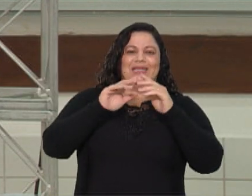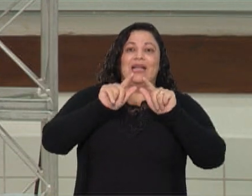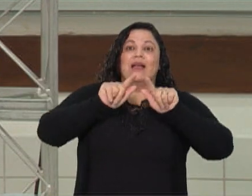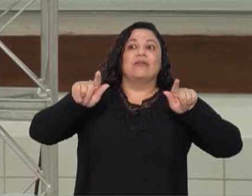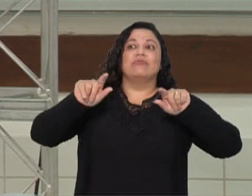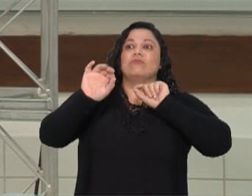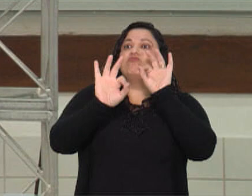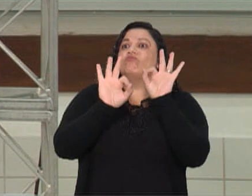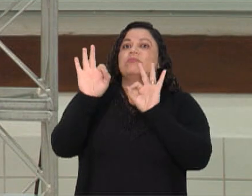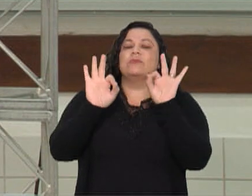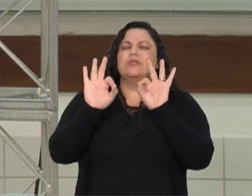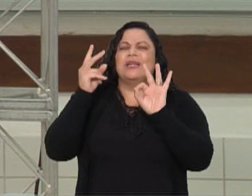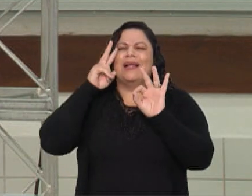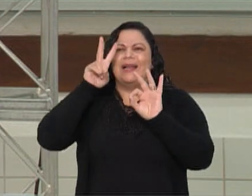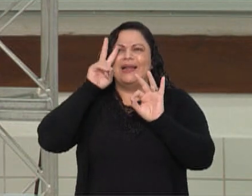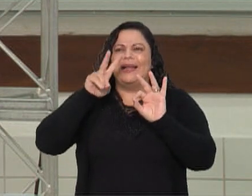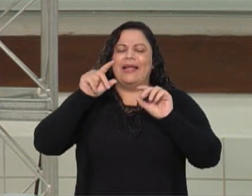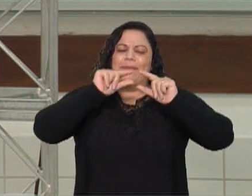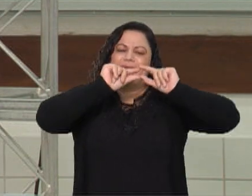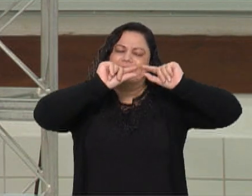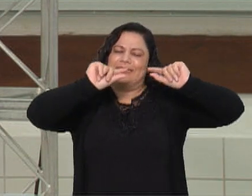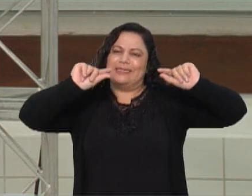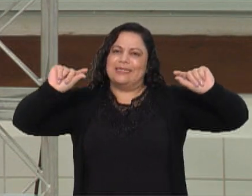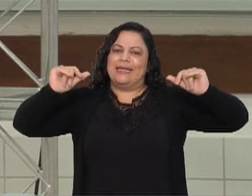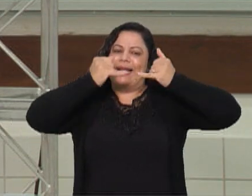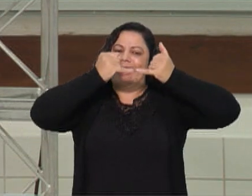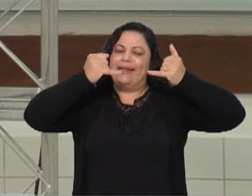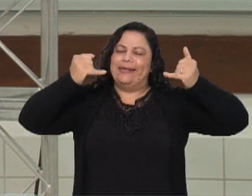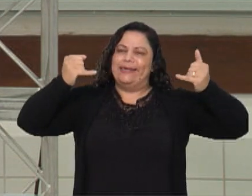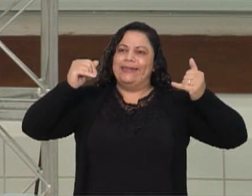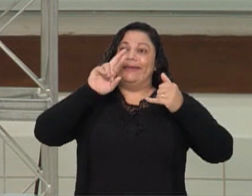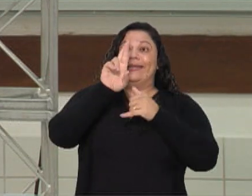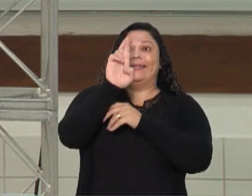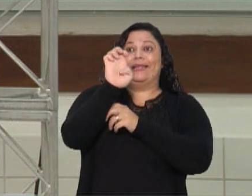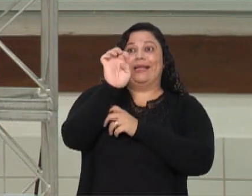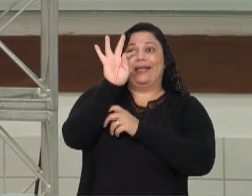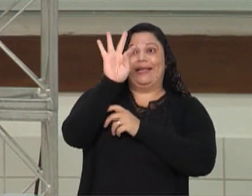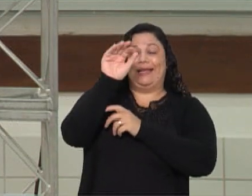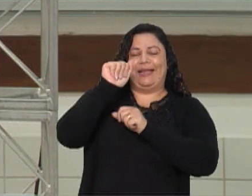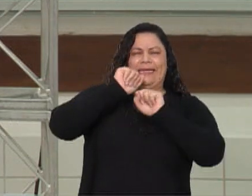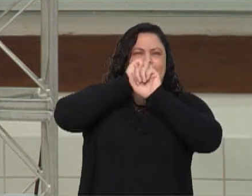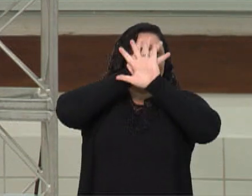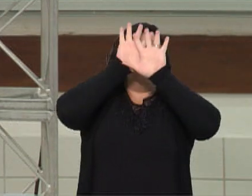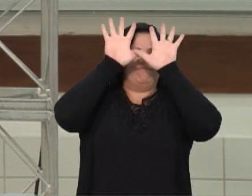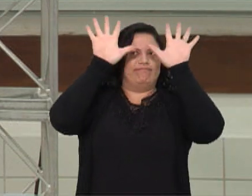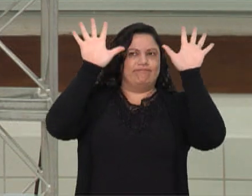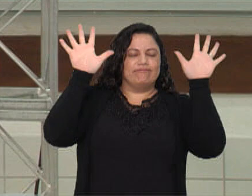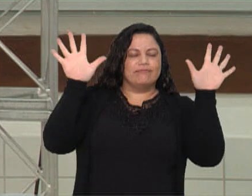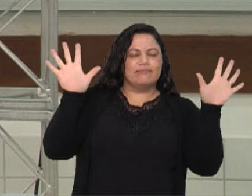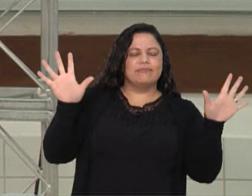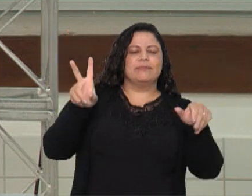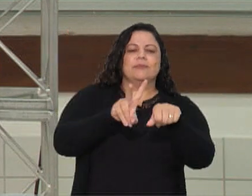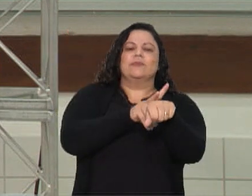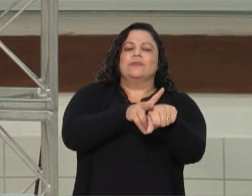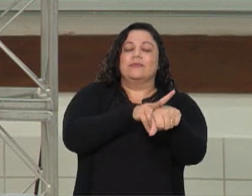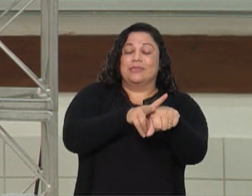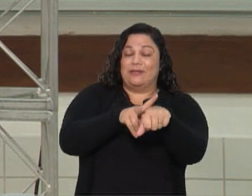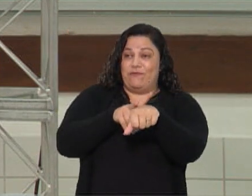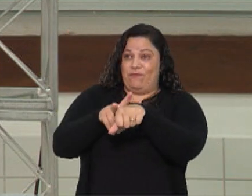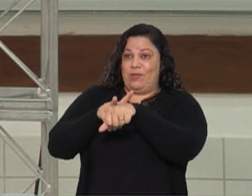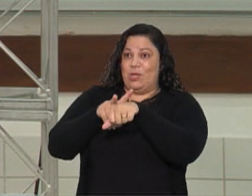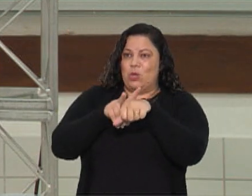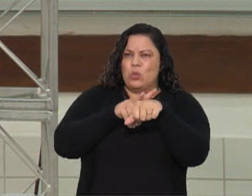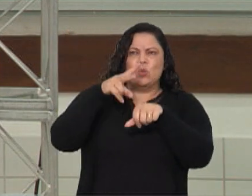tem características com linhas bem retas, bem, uma construção bem clean, né, com bastante vidro,